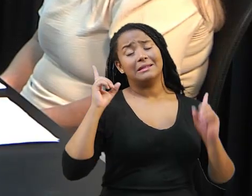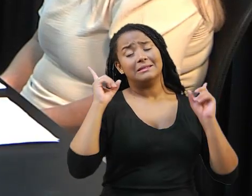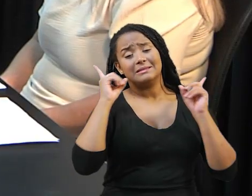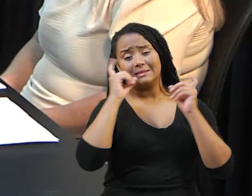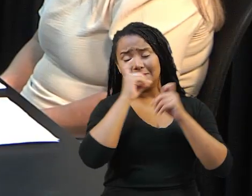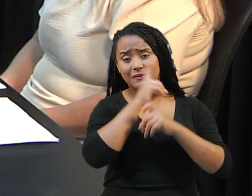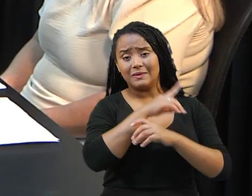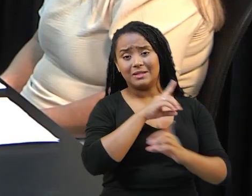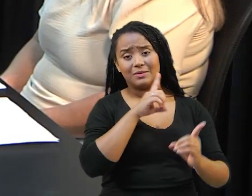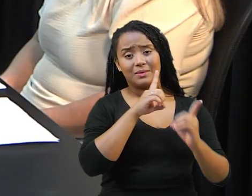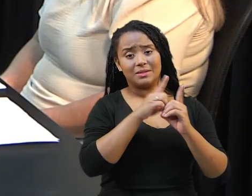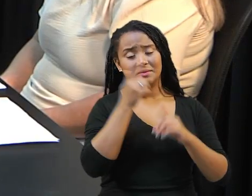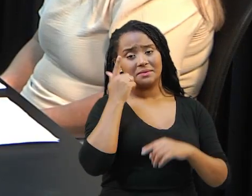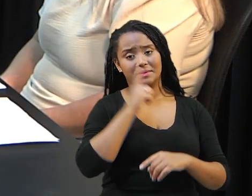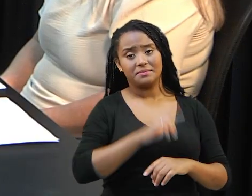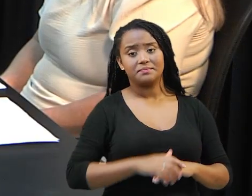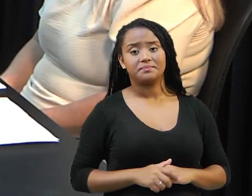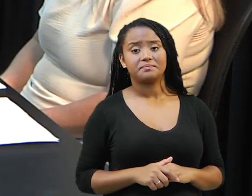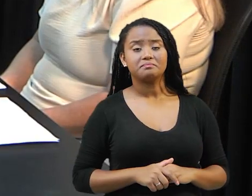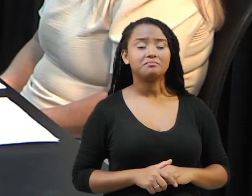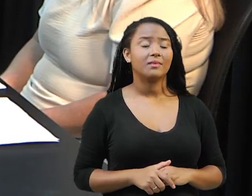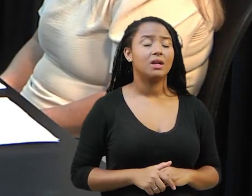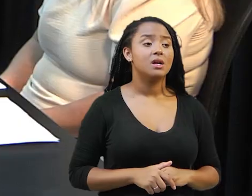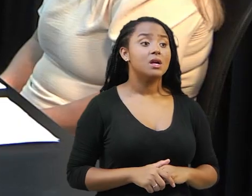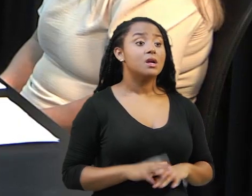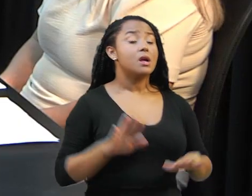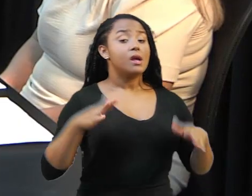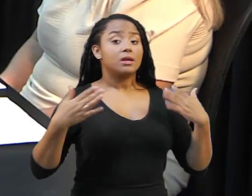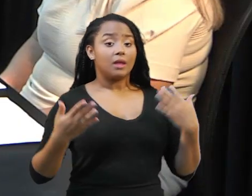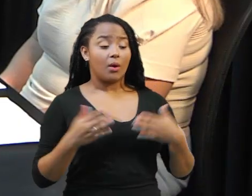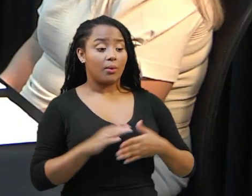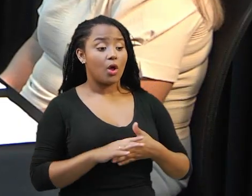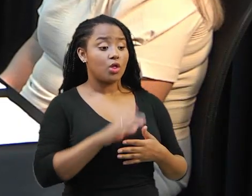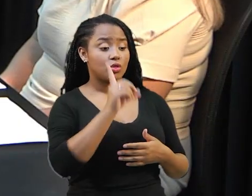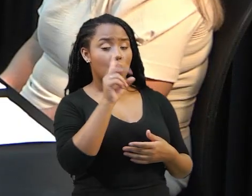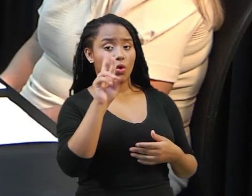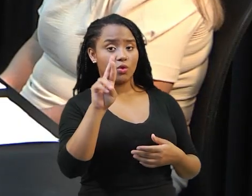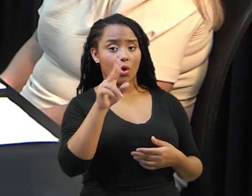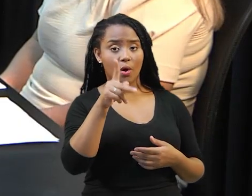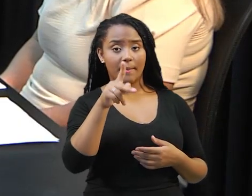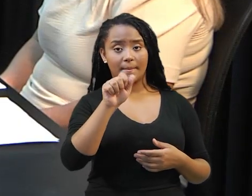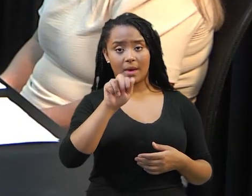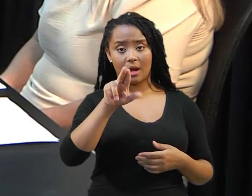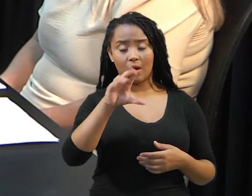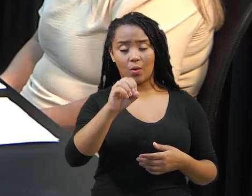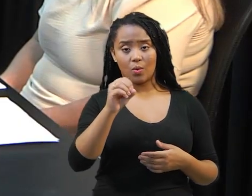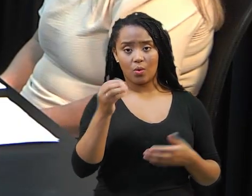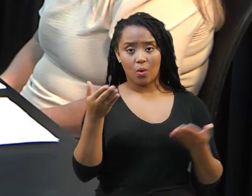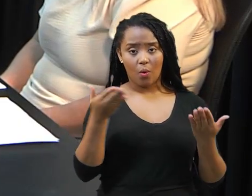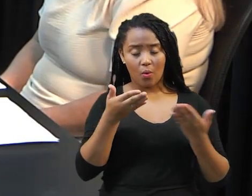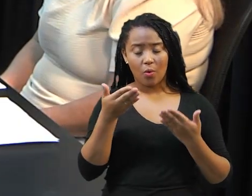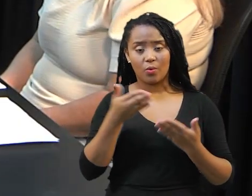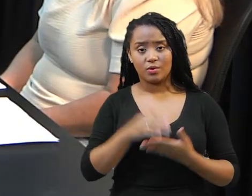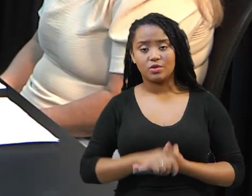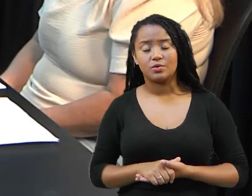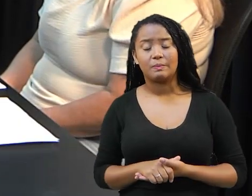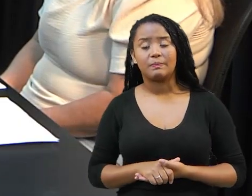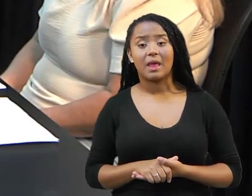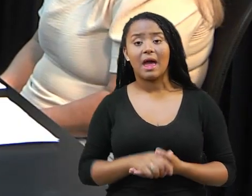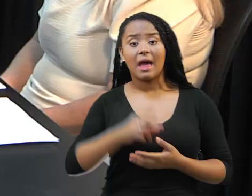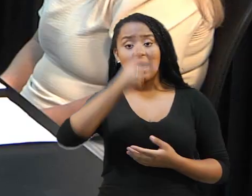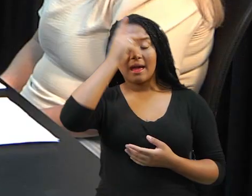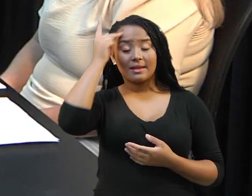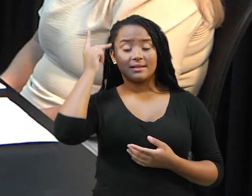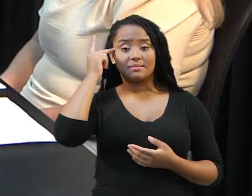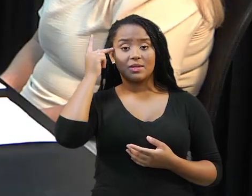Né? E aí fica muito difícil. Doutor Paulo, hoje em dia, as